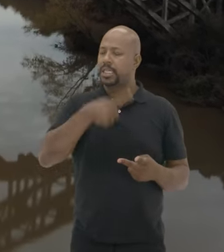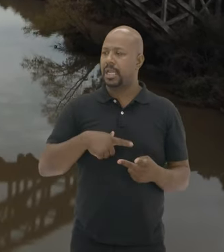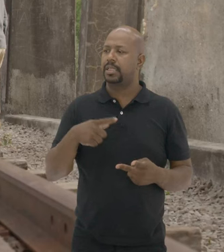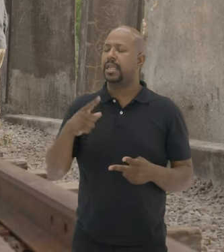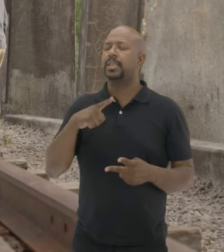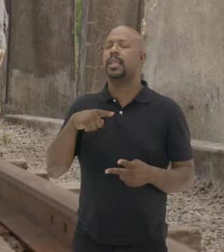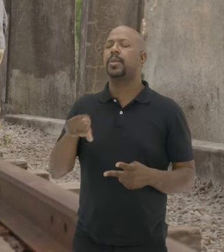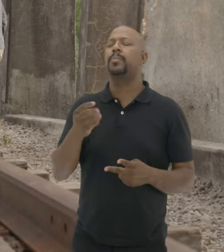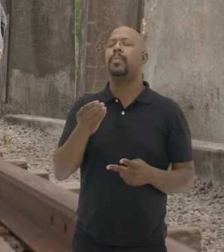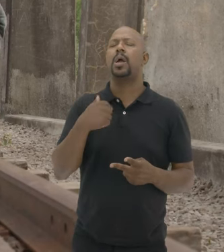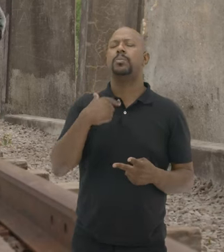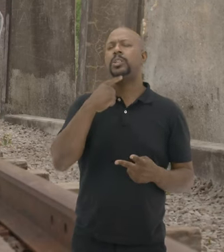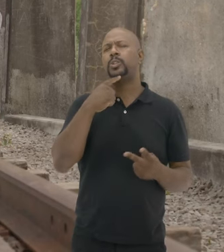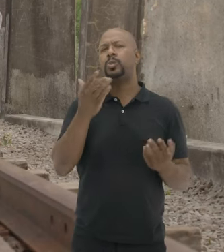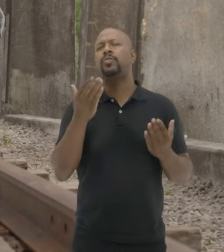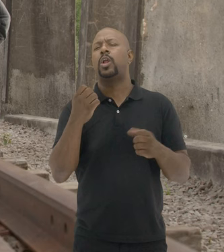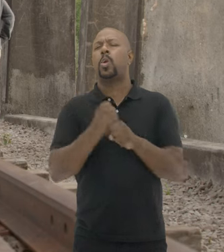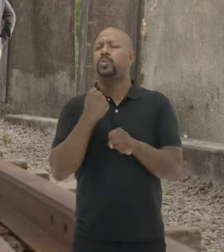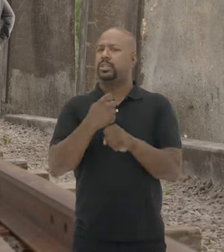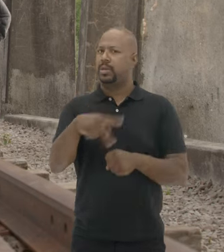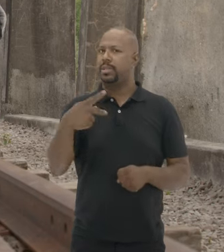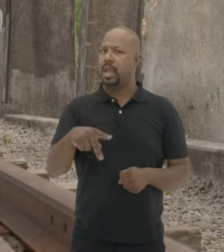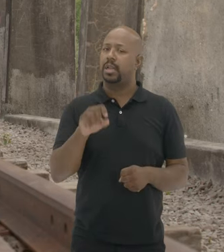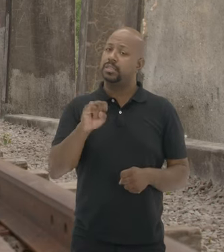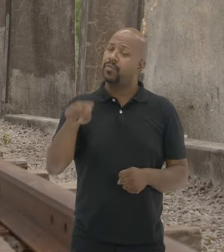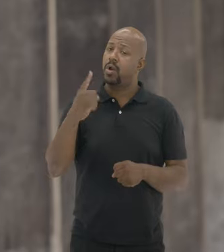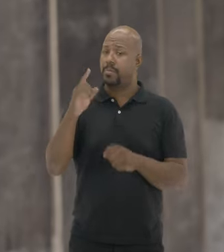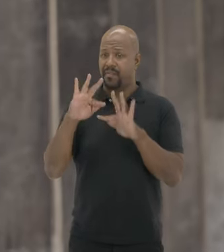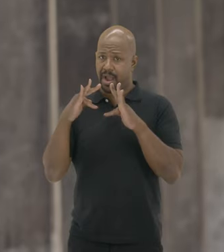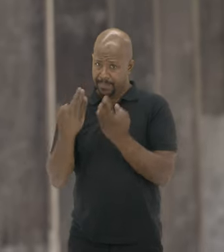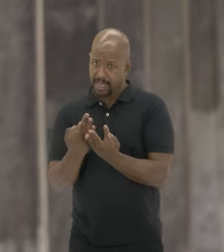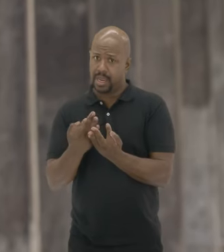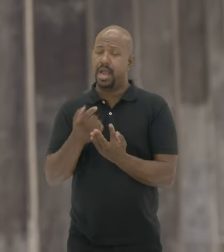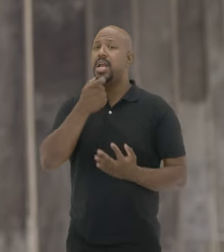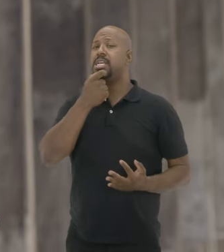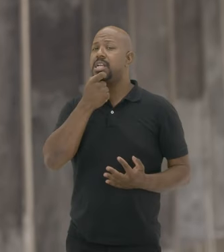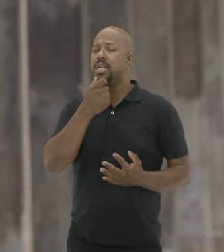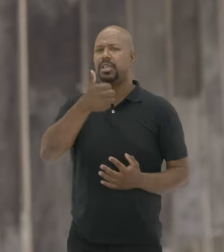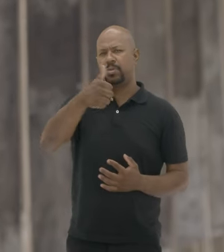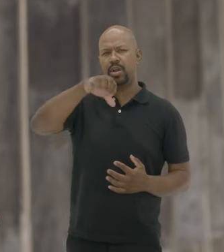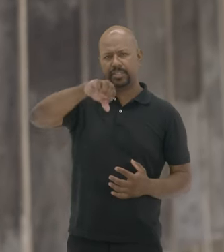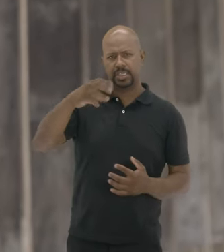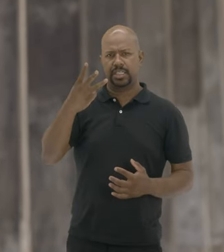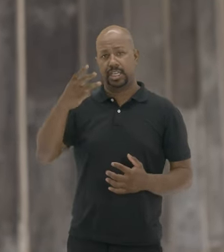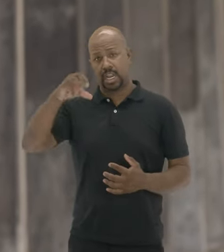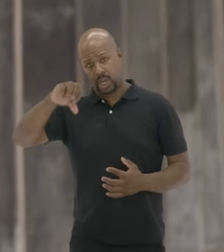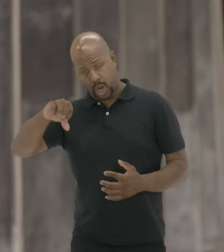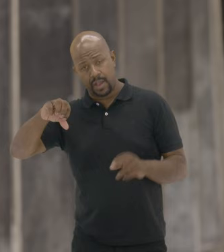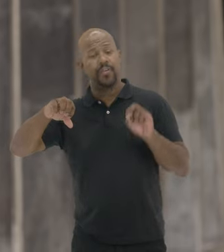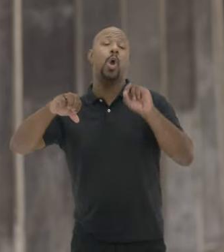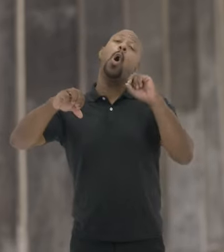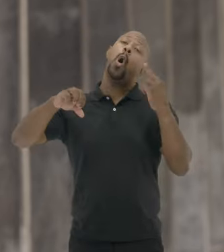tem uma uma dúvida quanto a construção dela se foi uma família inglesa em 1939